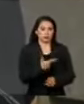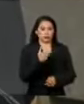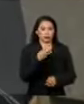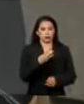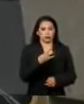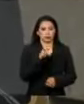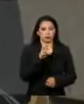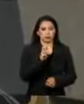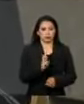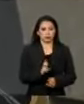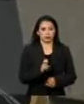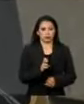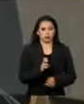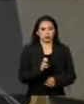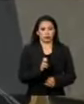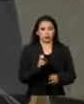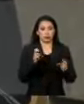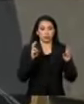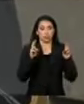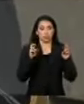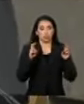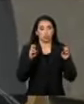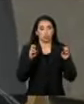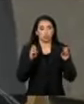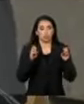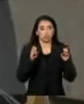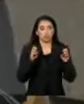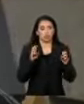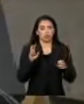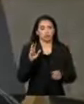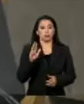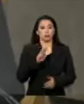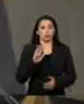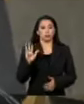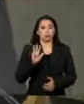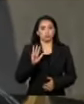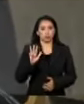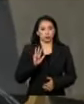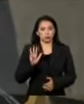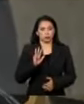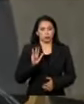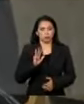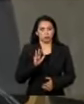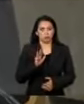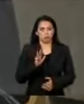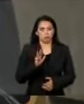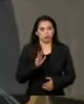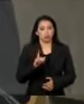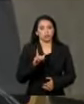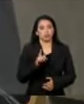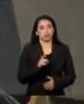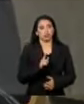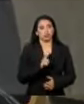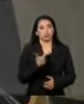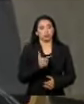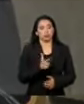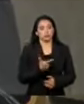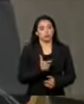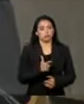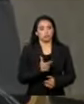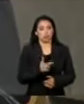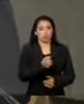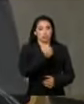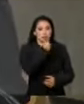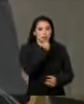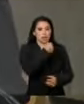aspas, que o requerido Luiz Inácio Lula da Silva se abstenha de realizar entrevista